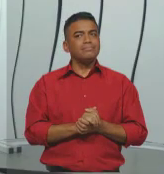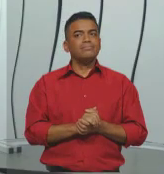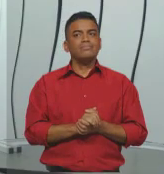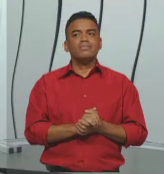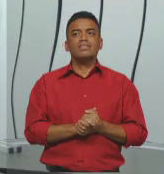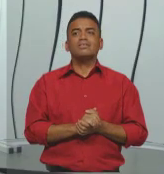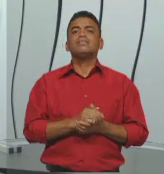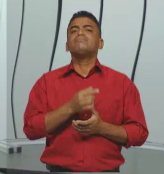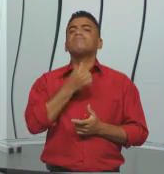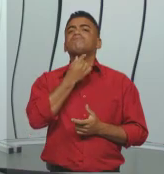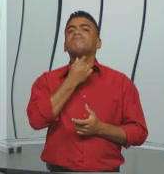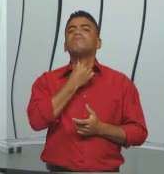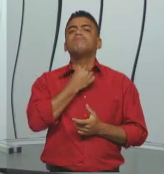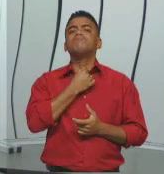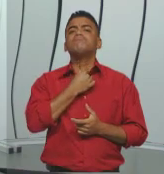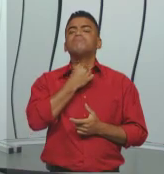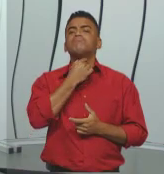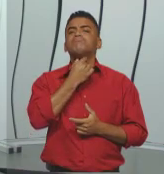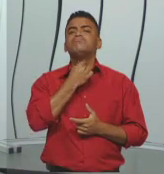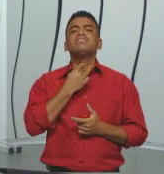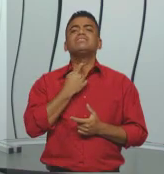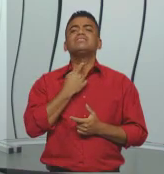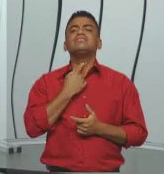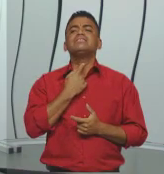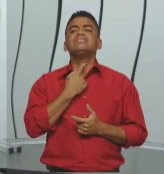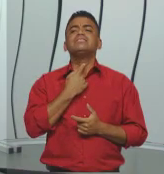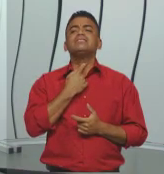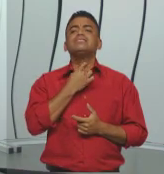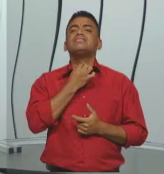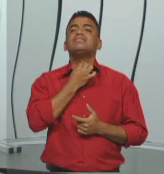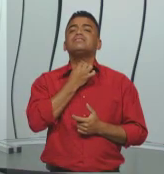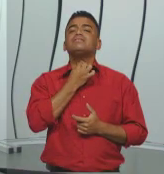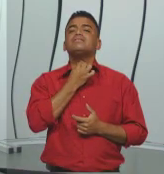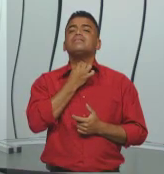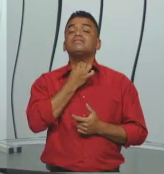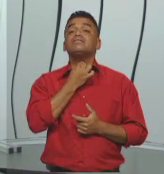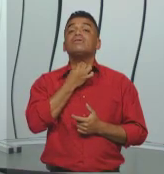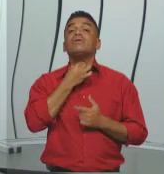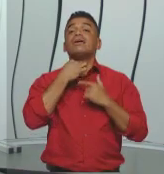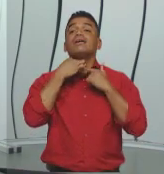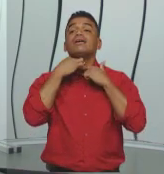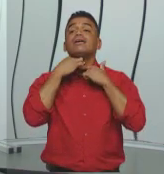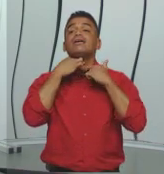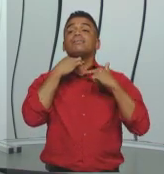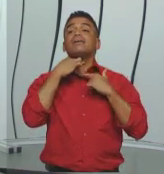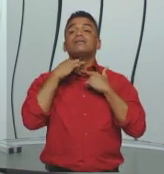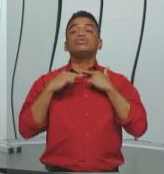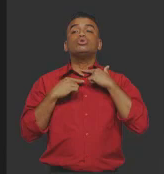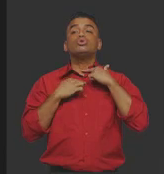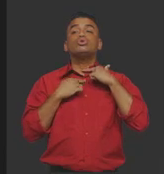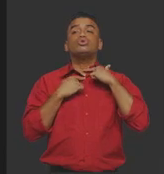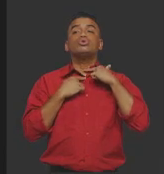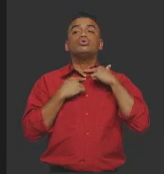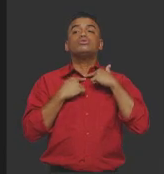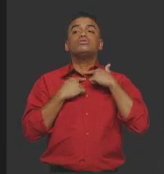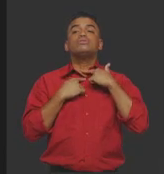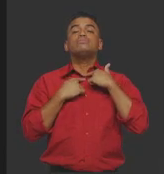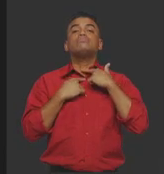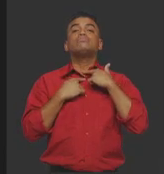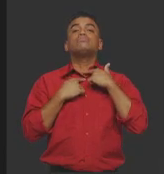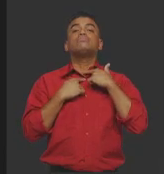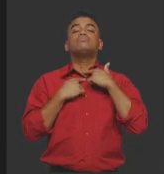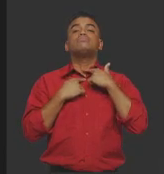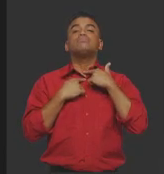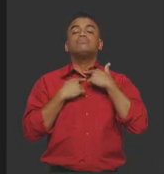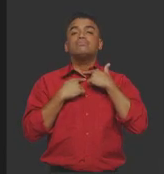então, nessa região que a gente tem um altinho aqui na garganta. Então, logo abaixo dessa região, nós temos aí a glândula